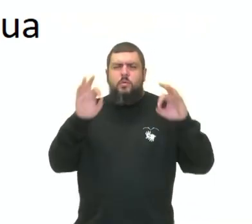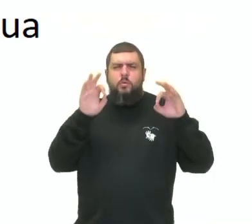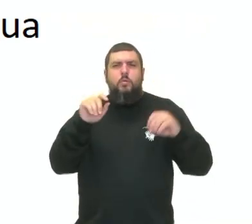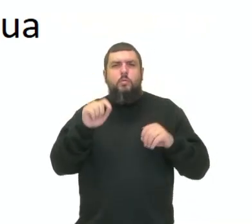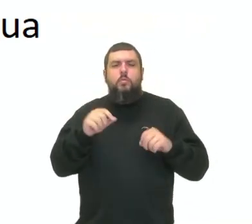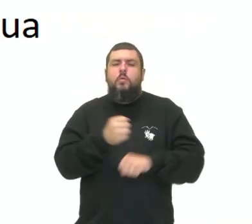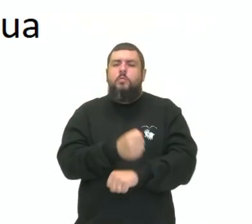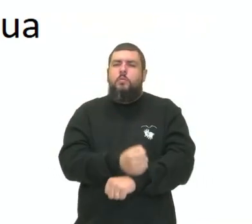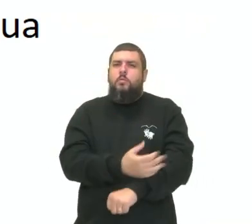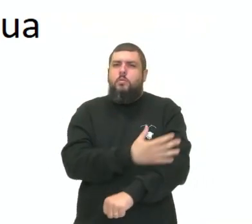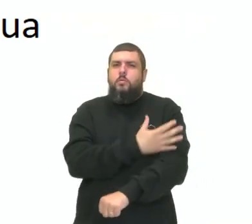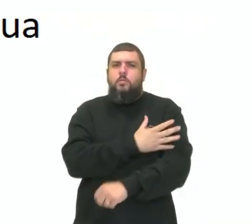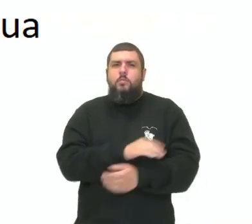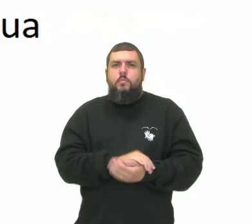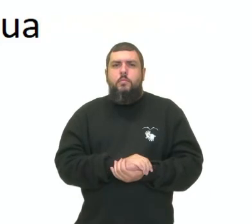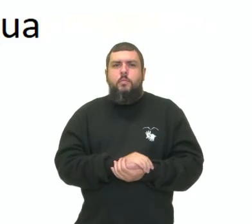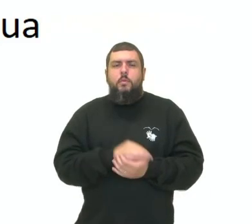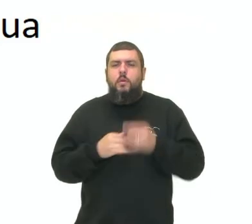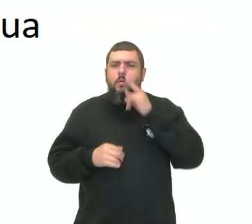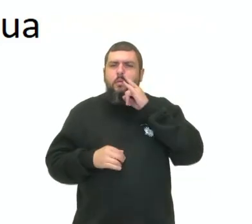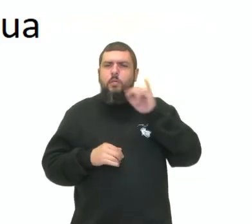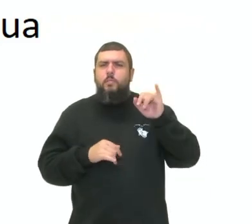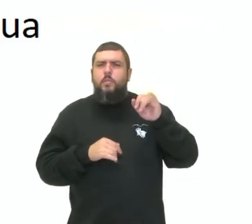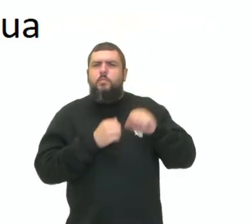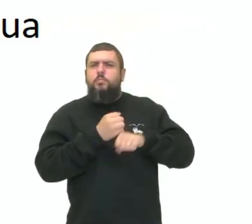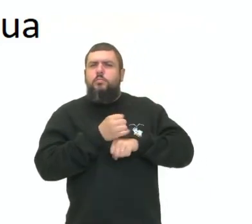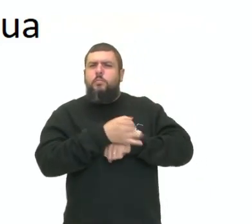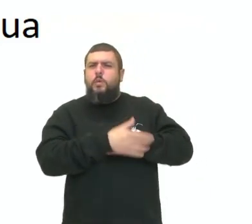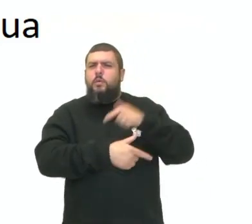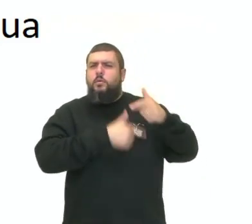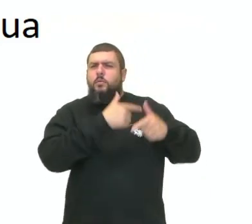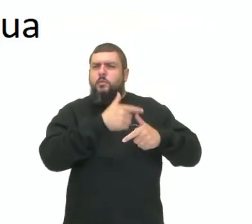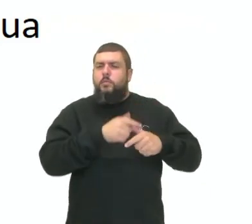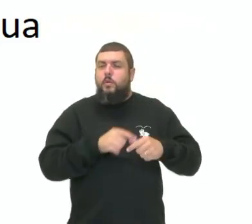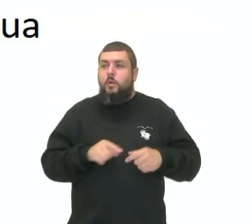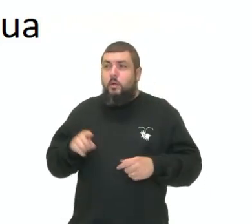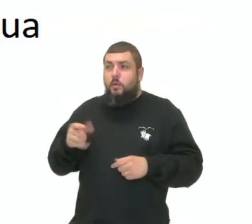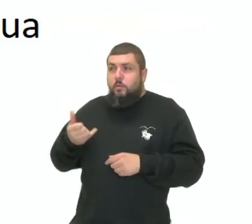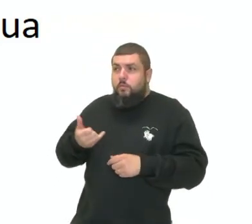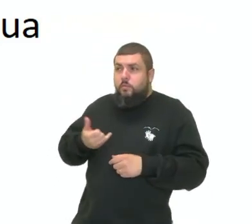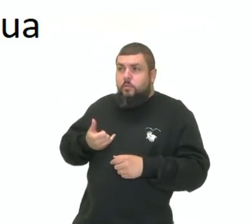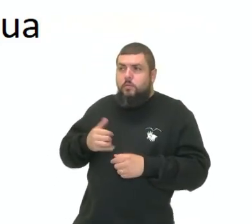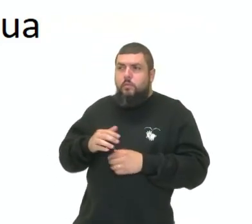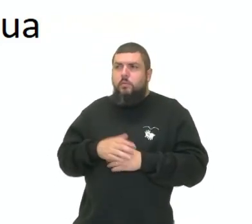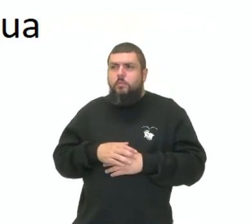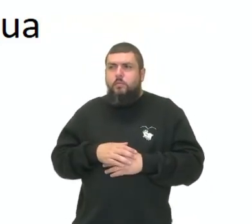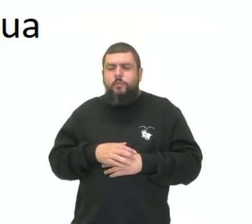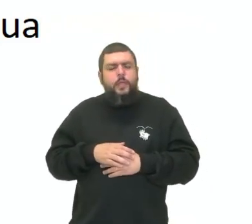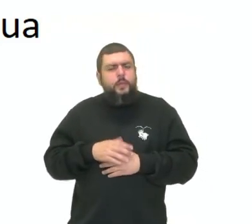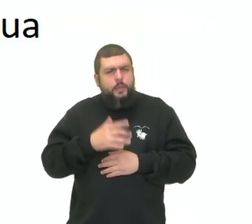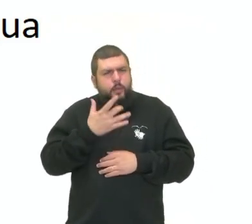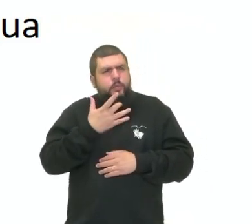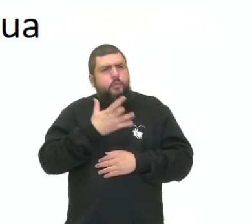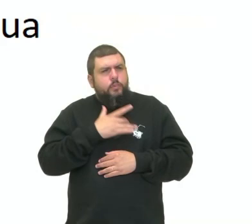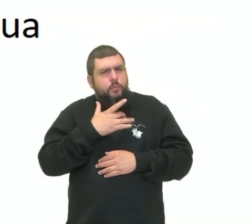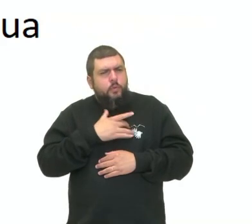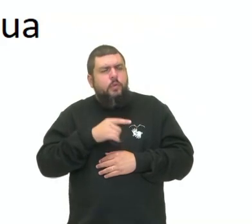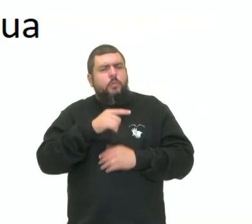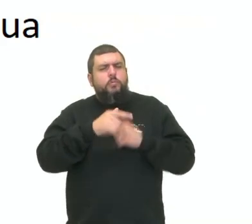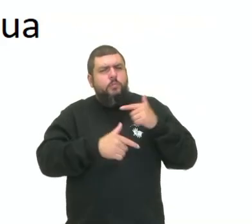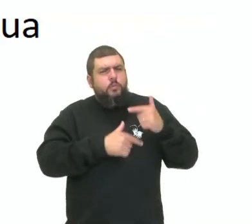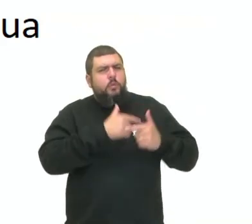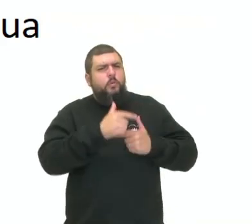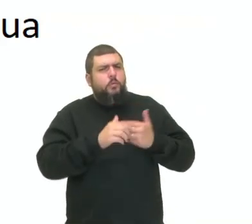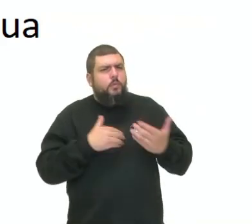de noite, o pai fazendo serão, ela falou comigo. Olha o que ela falou. Coitado, até essa hora no serviço